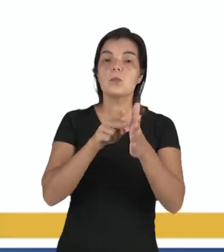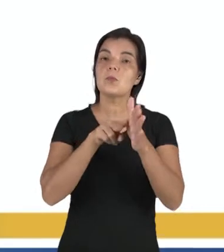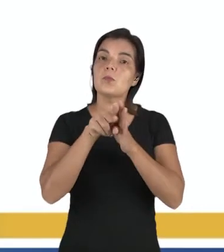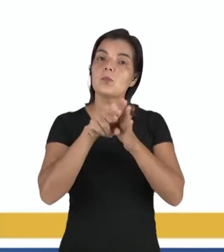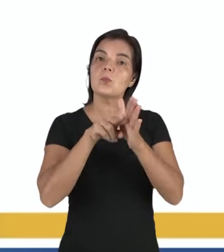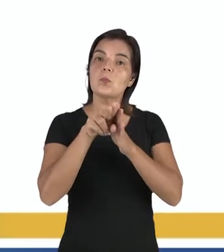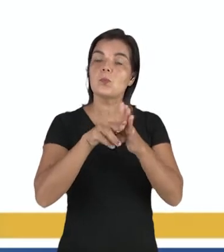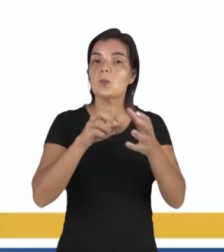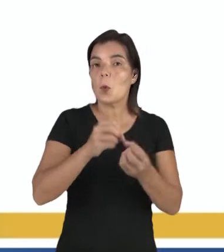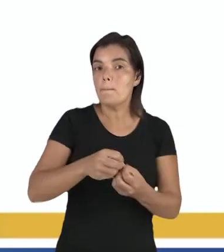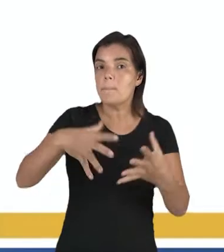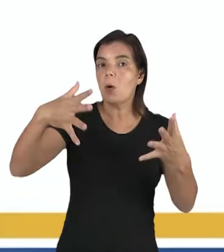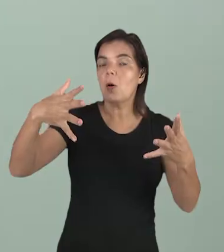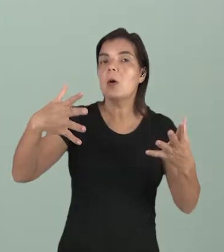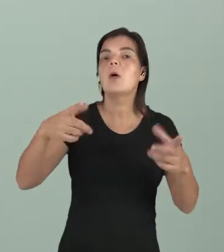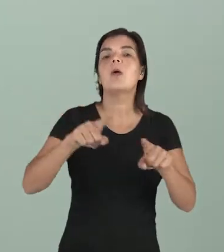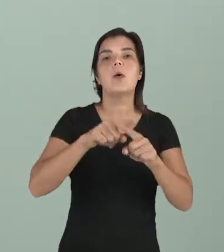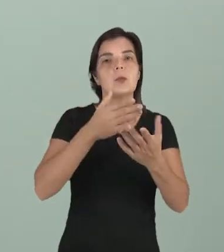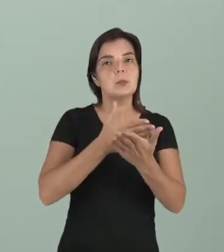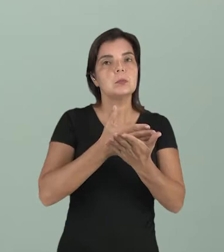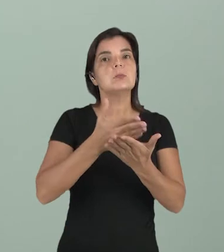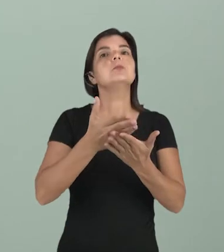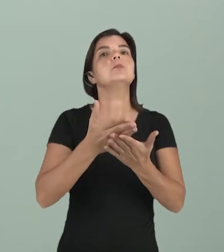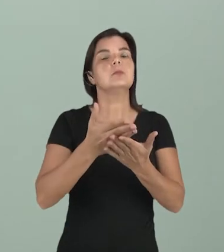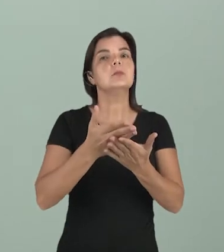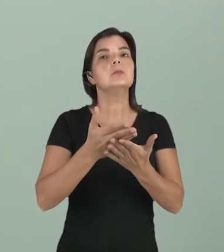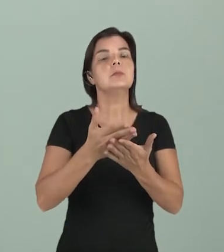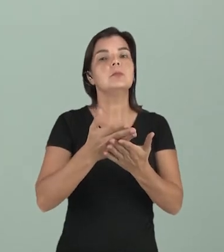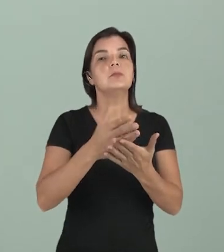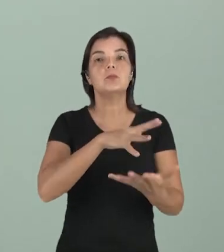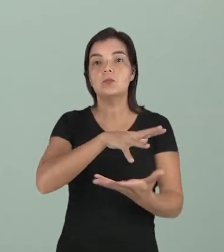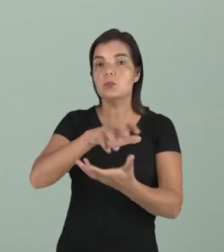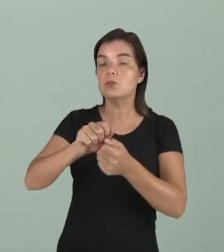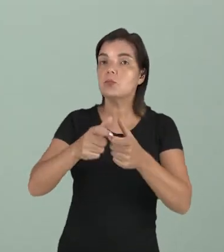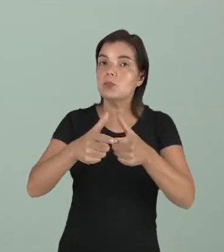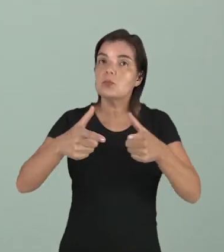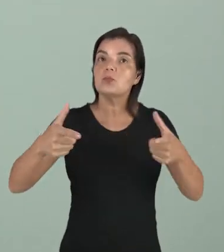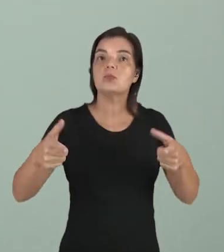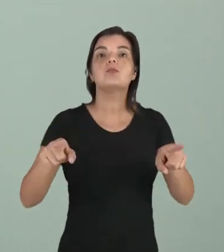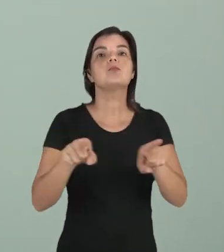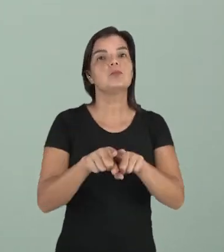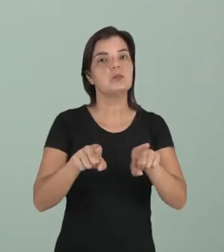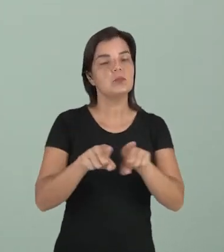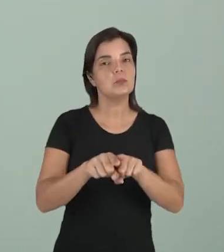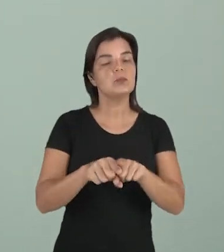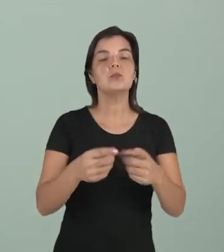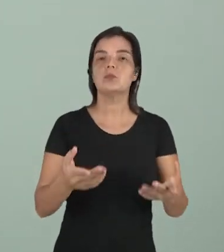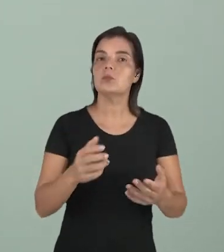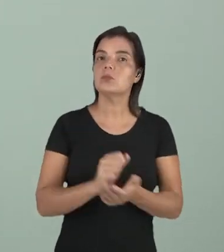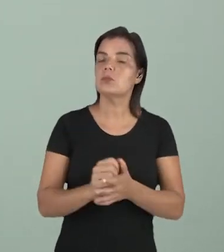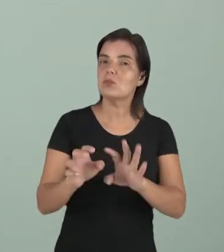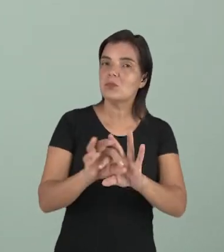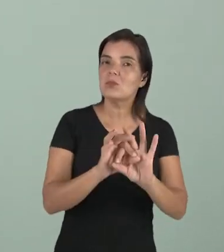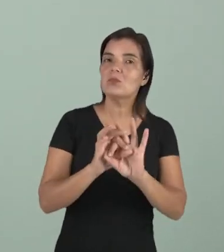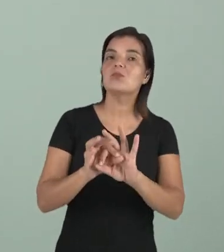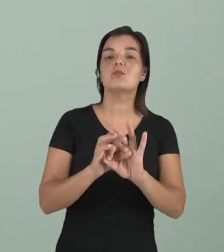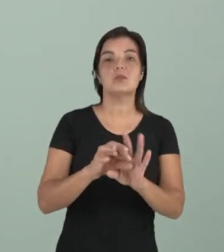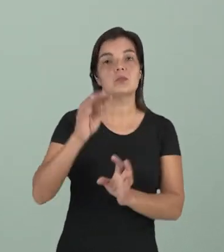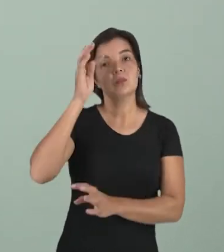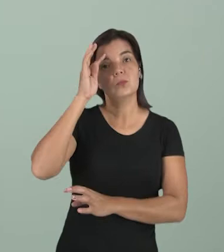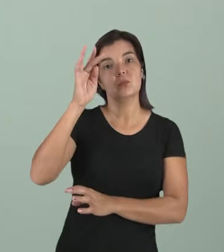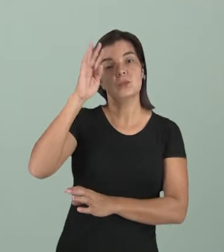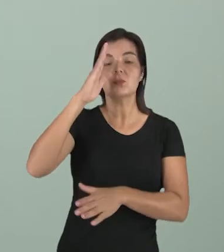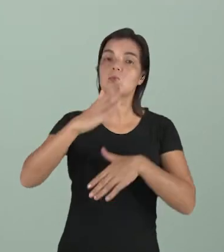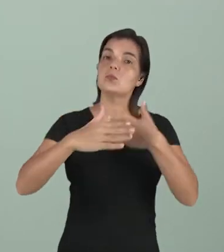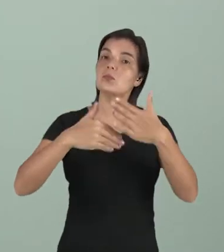biologia. Então, há um princípio que deu origem ao universo, está em expansão. E isso está muito alinhado com a teoria, por